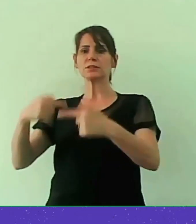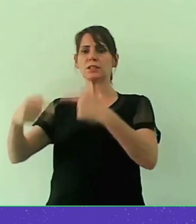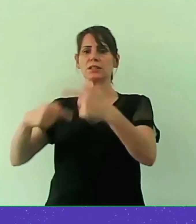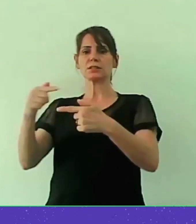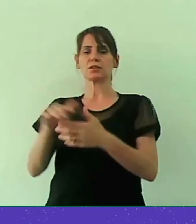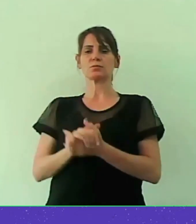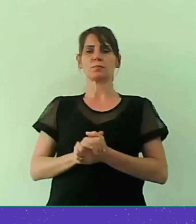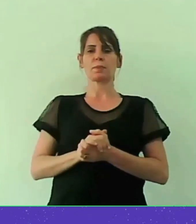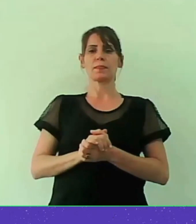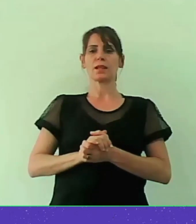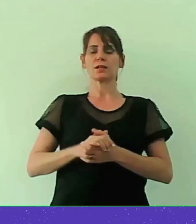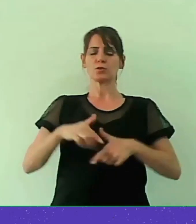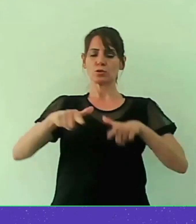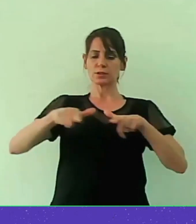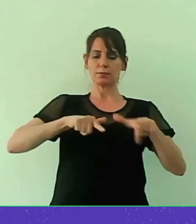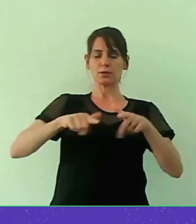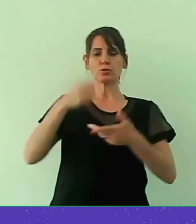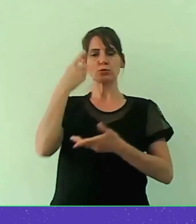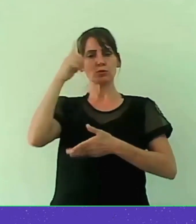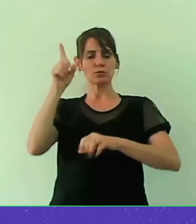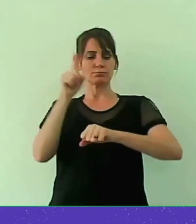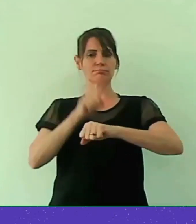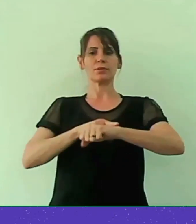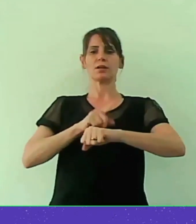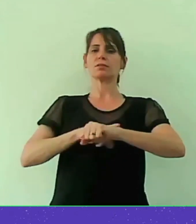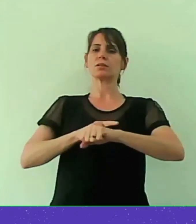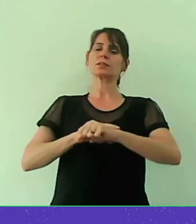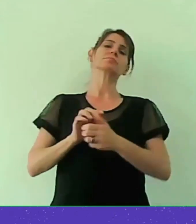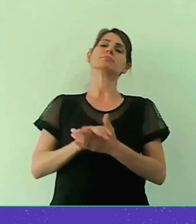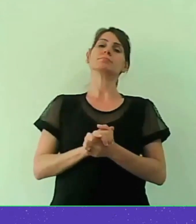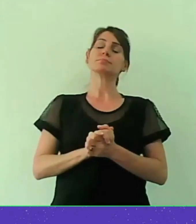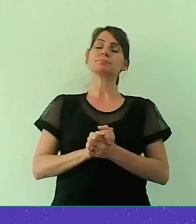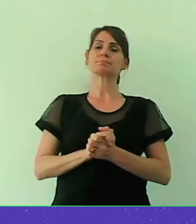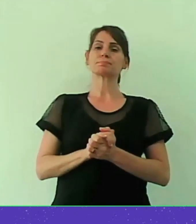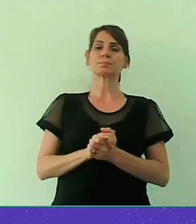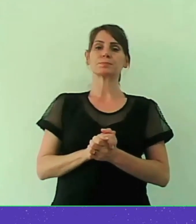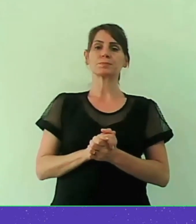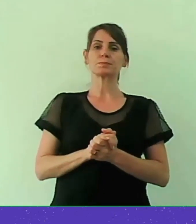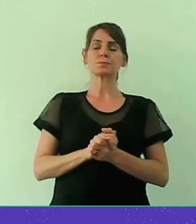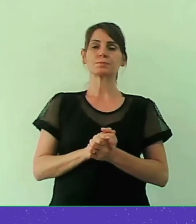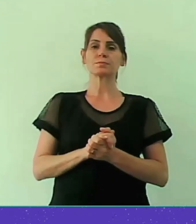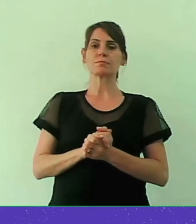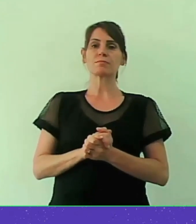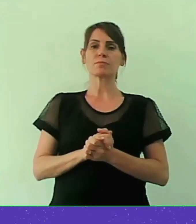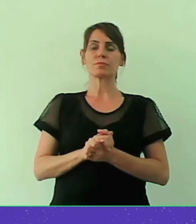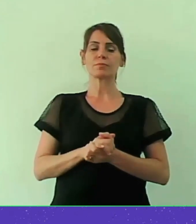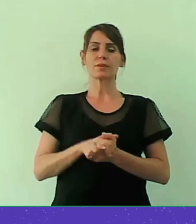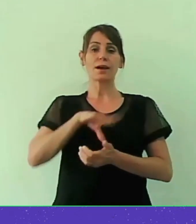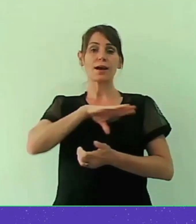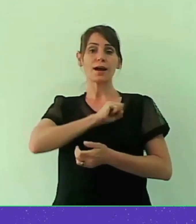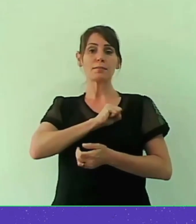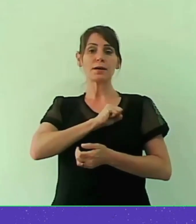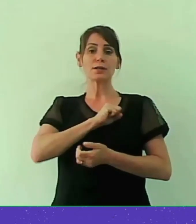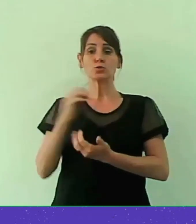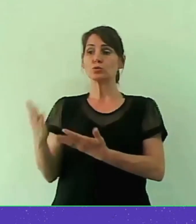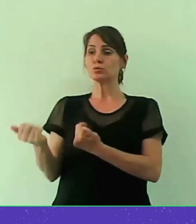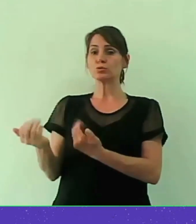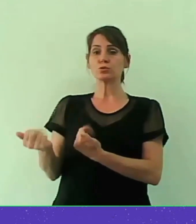de última hora, da hora 1/10. Querido jovem, nós não temos como